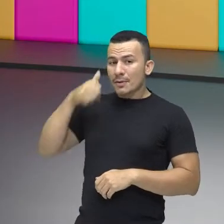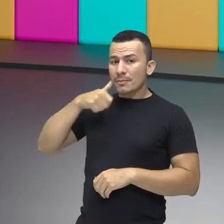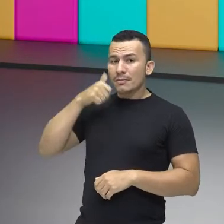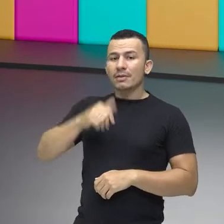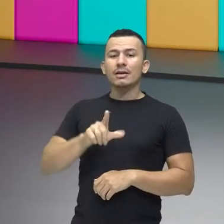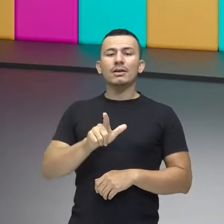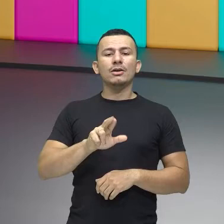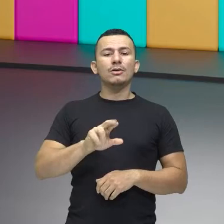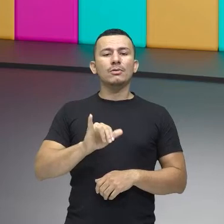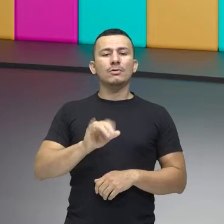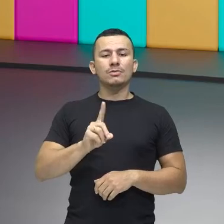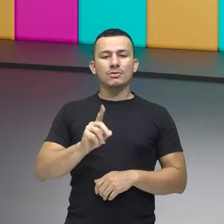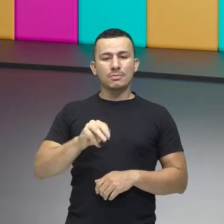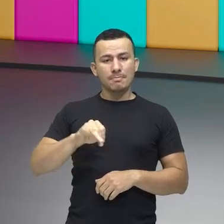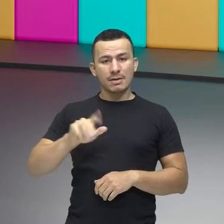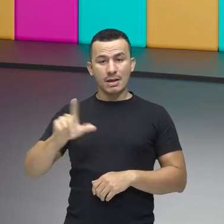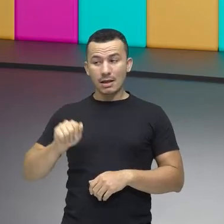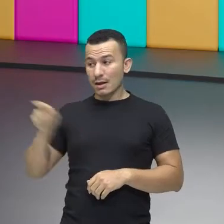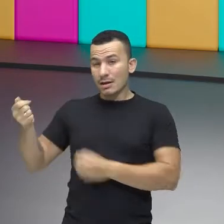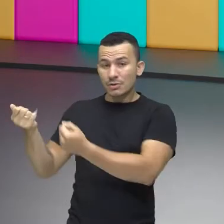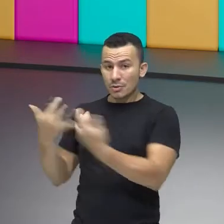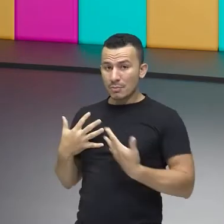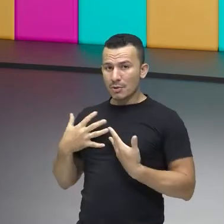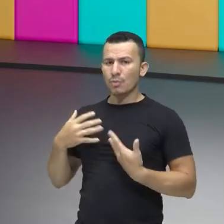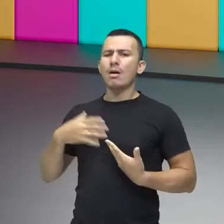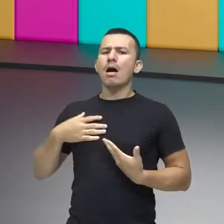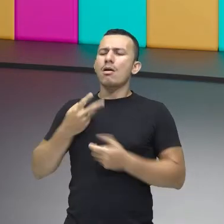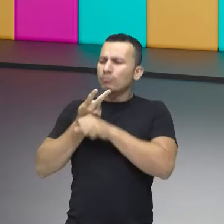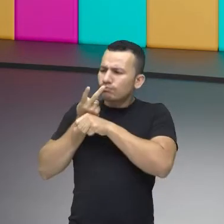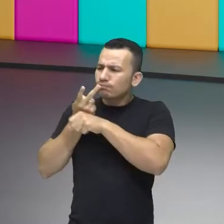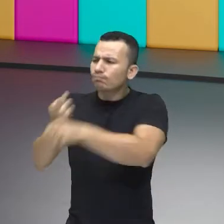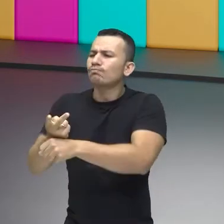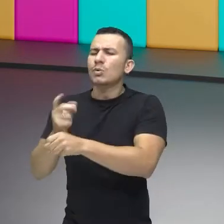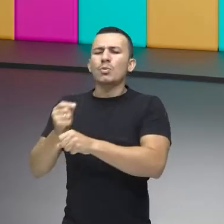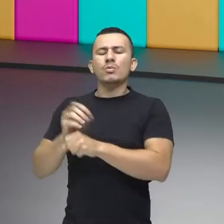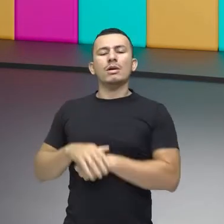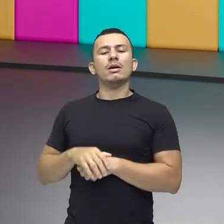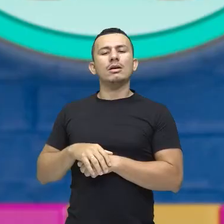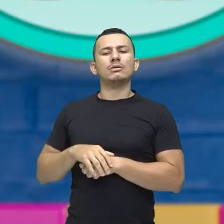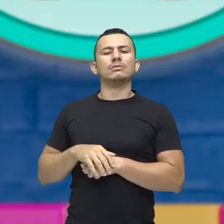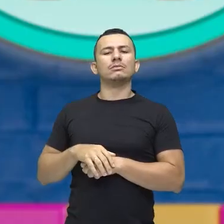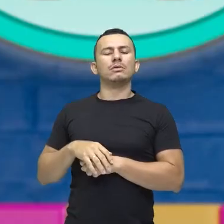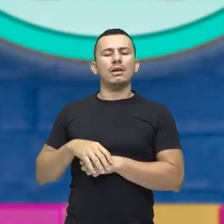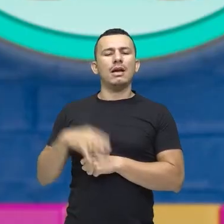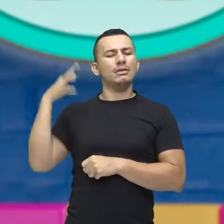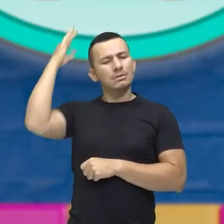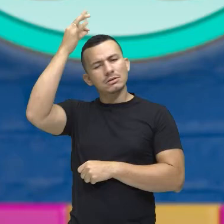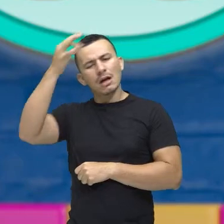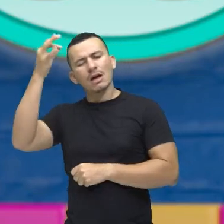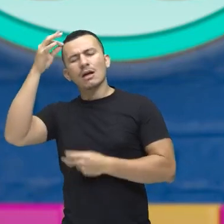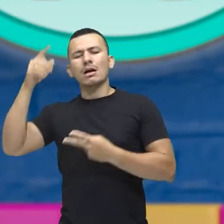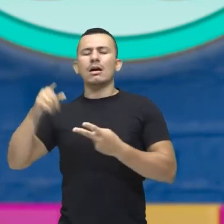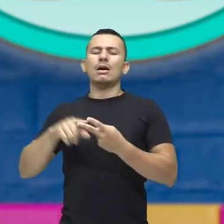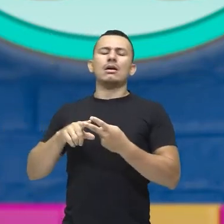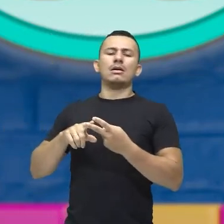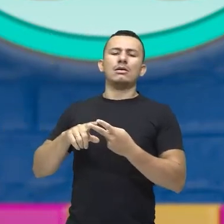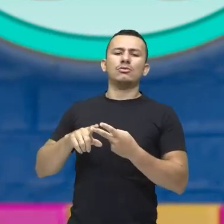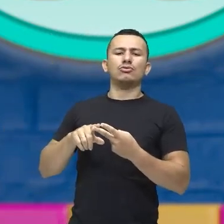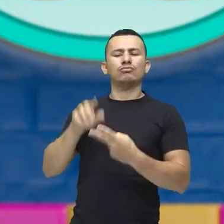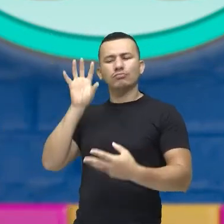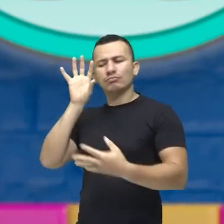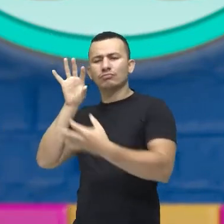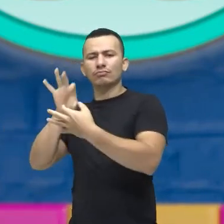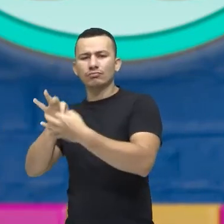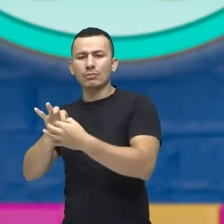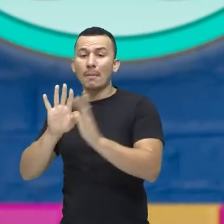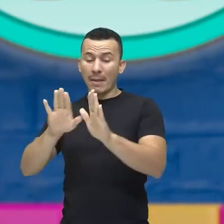ser pontuado, que ela disse, eu busco esse conhecimento espiritual, essas conexões, e aí a gente não vai determinar